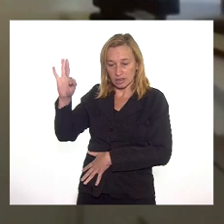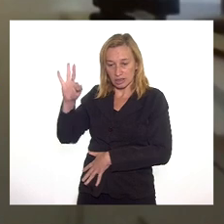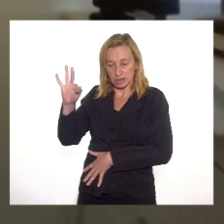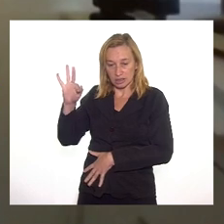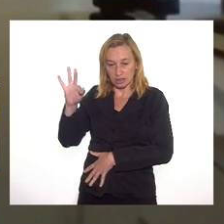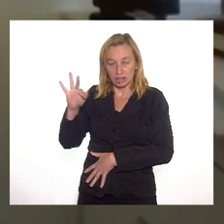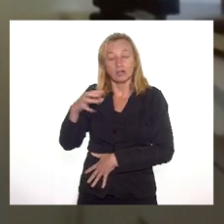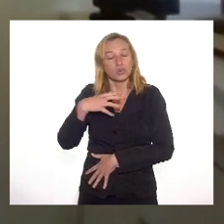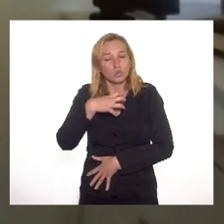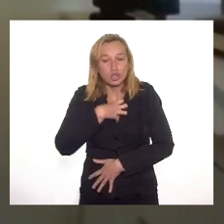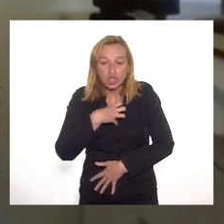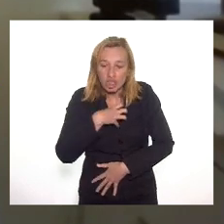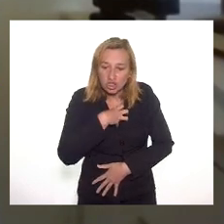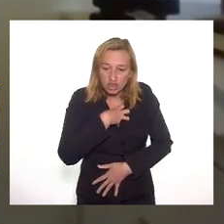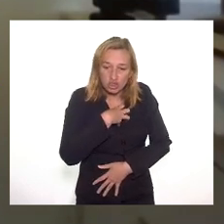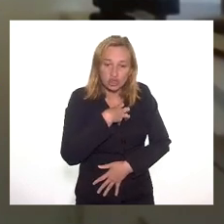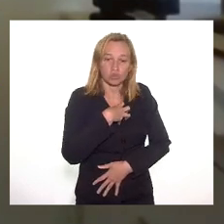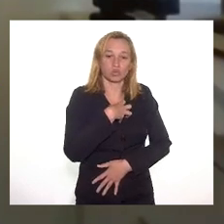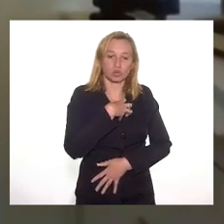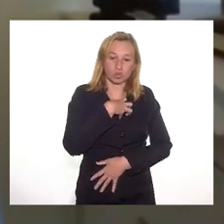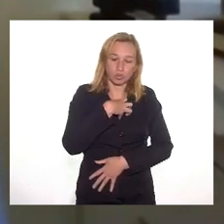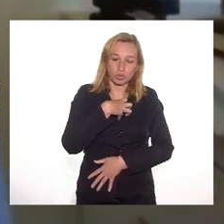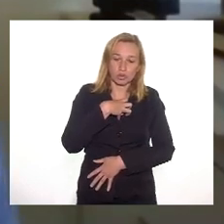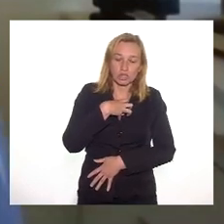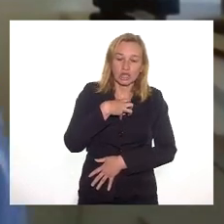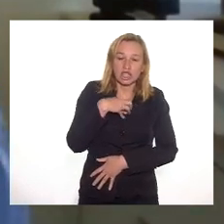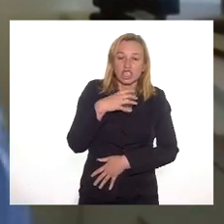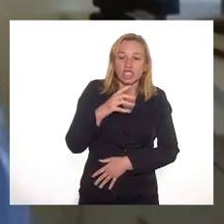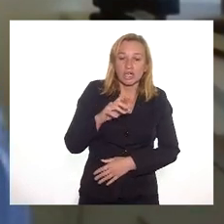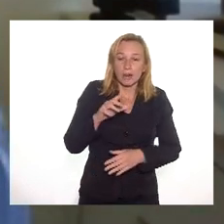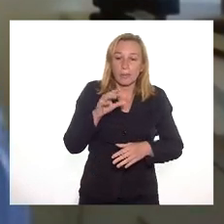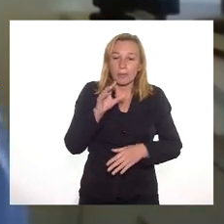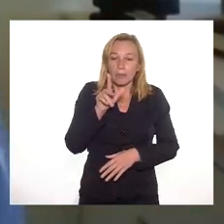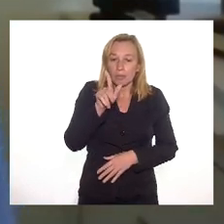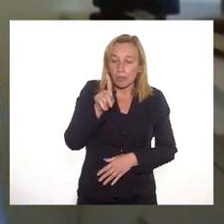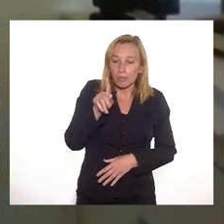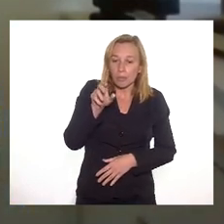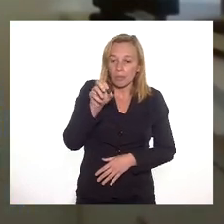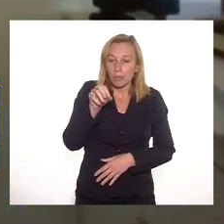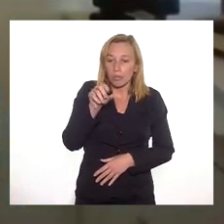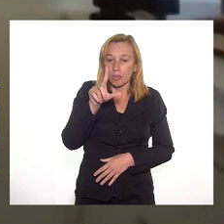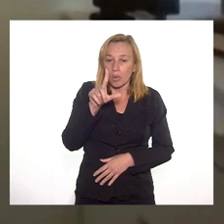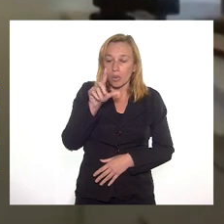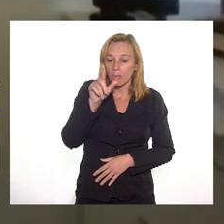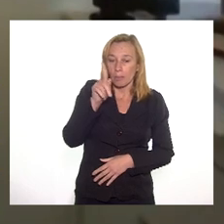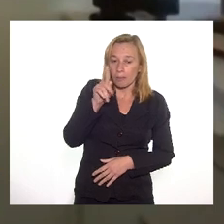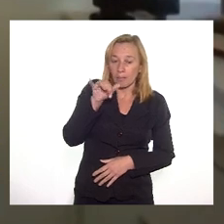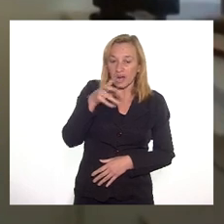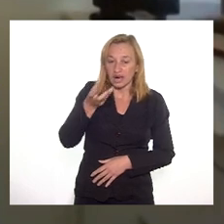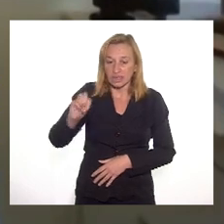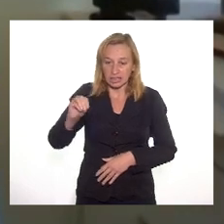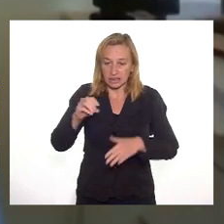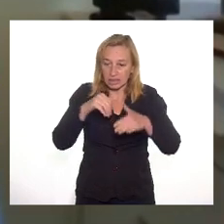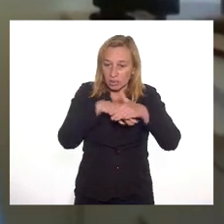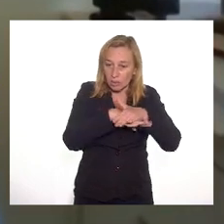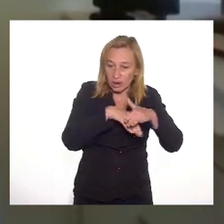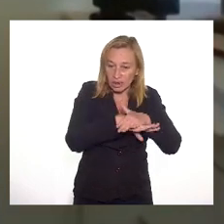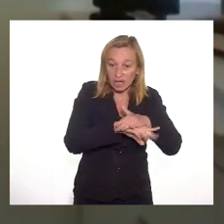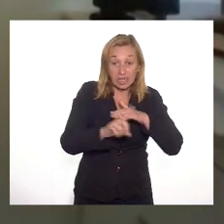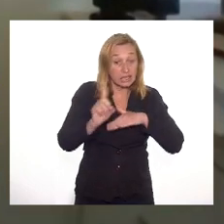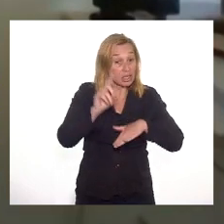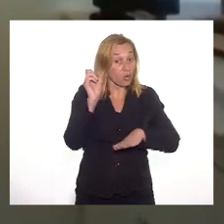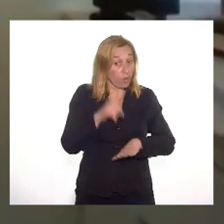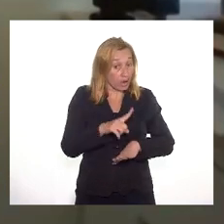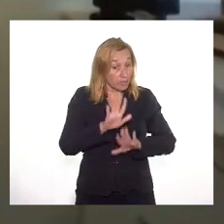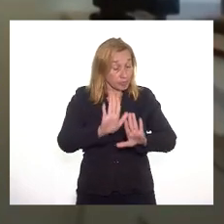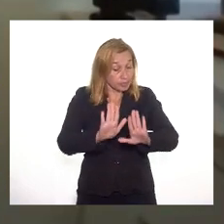sentido de poupança, que não é o caso.